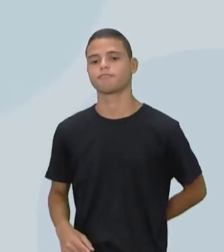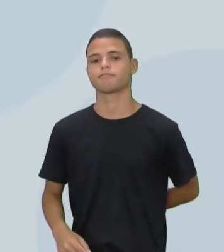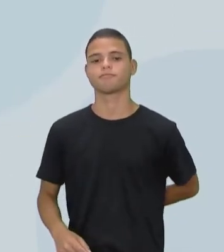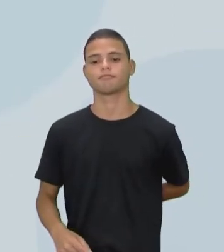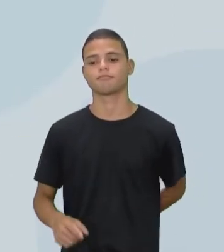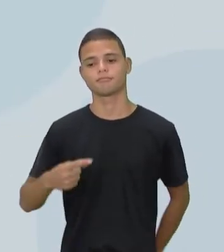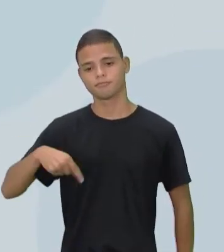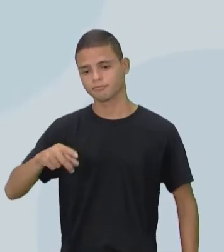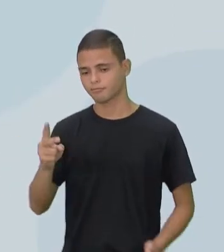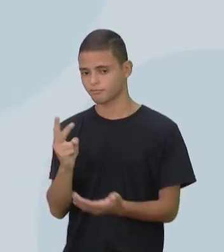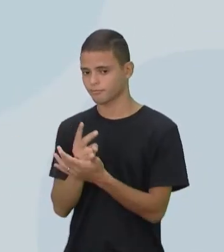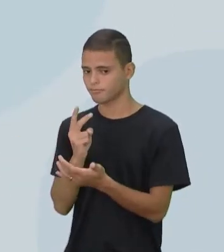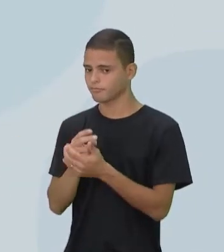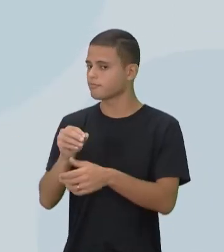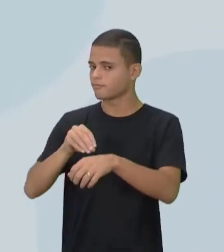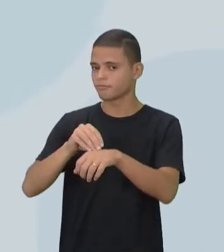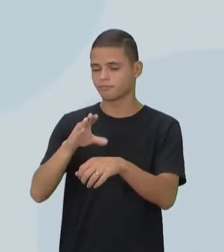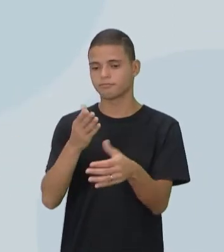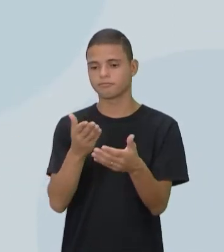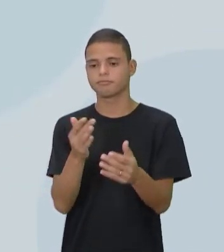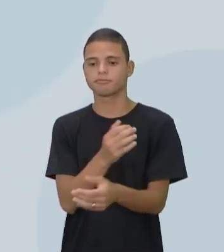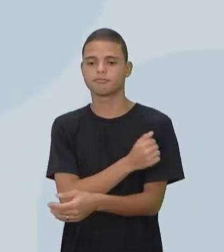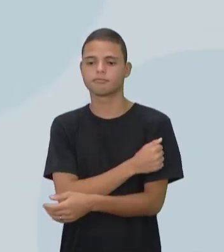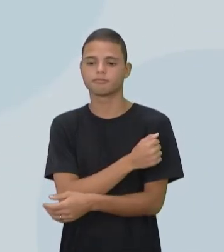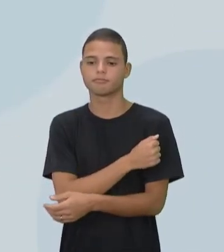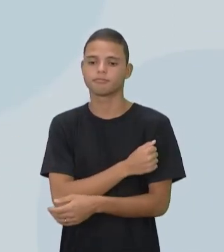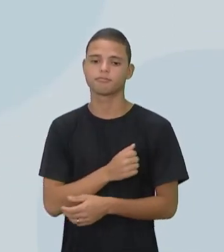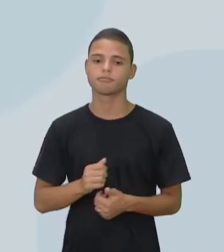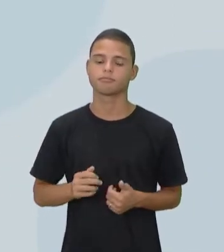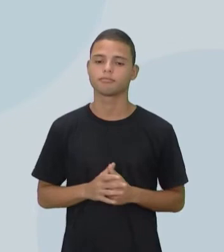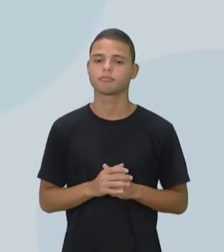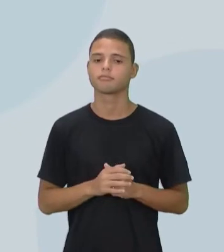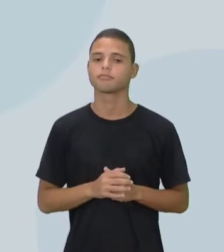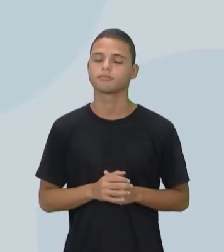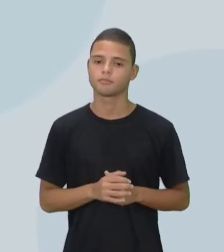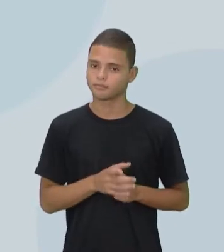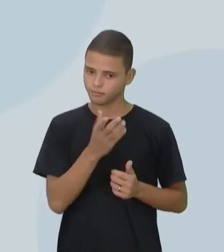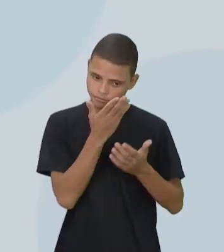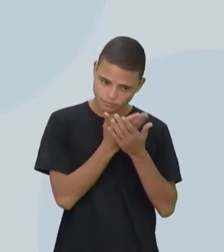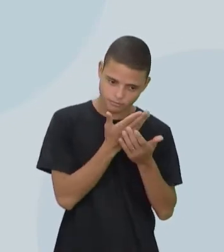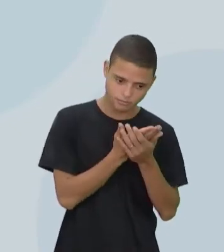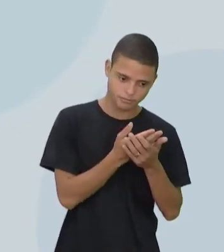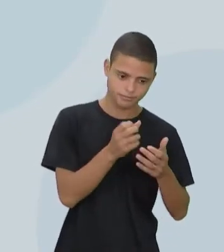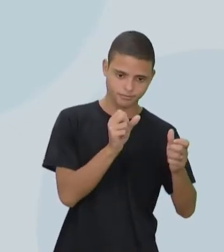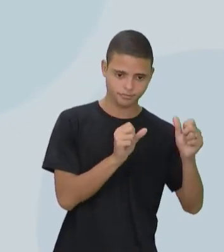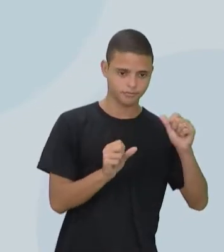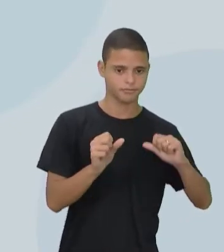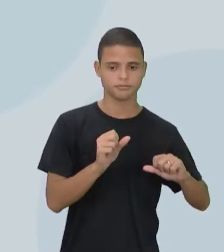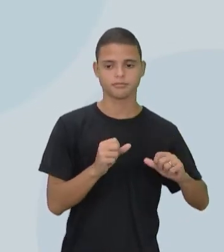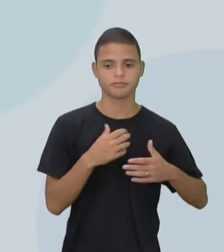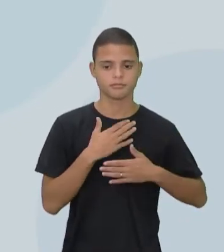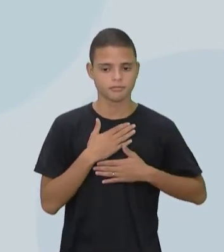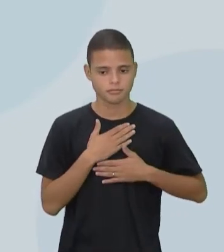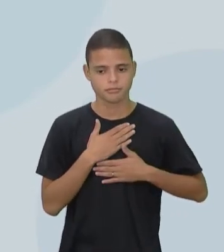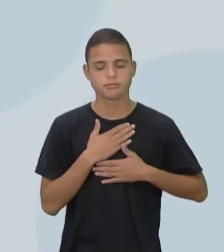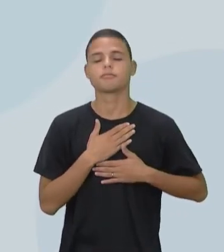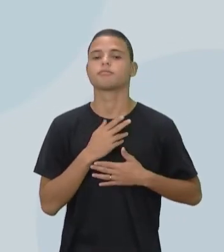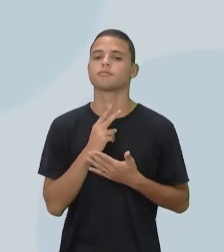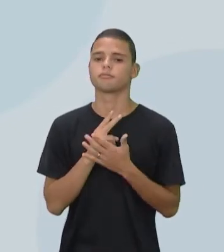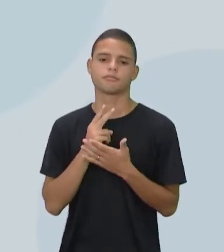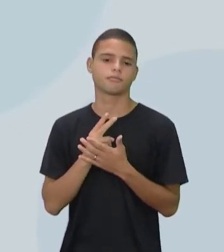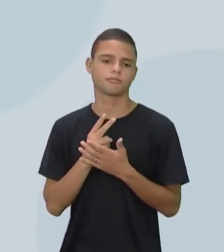gente sempre orienta o estudante do componente de química, da área de química, sempre está dando